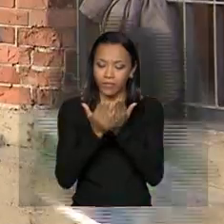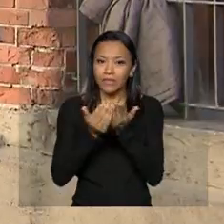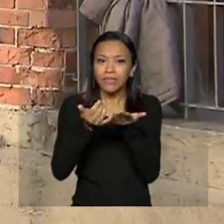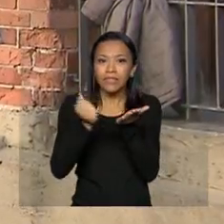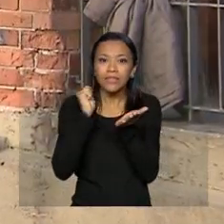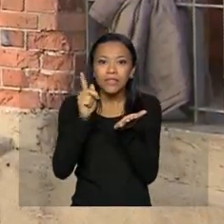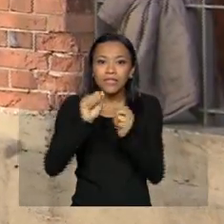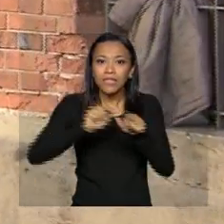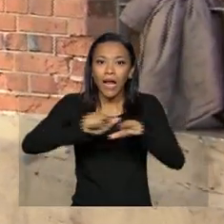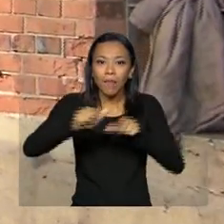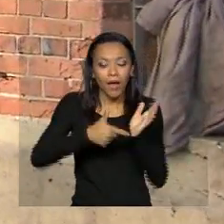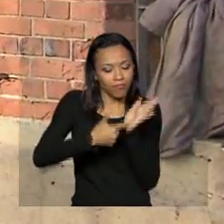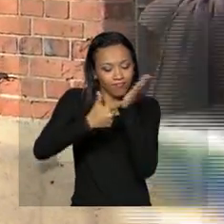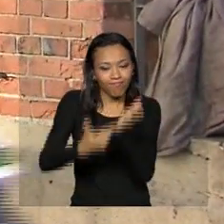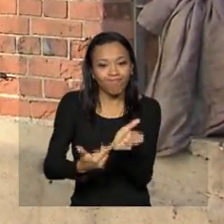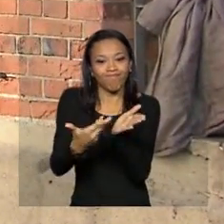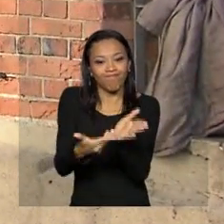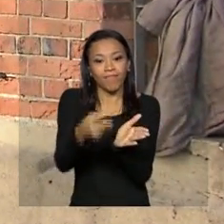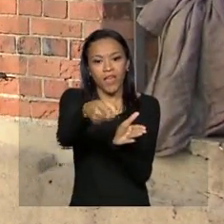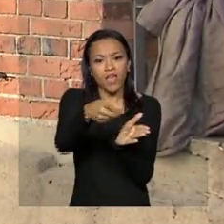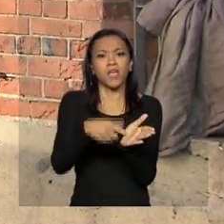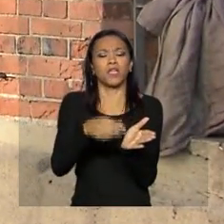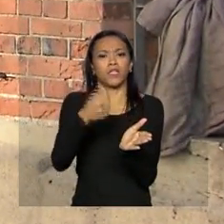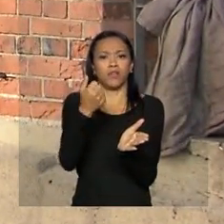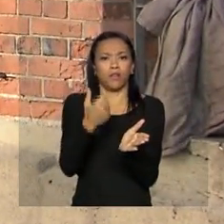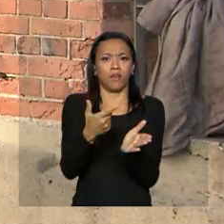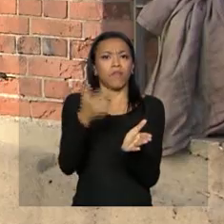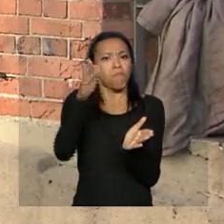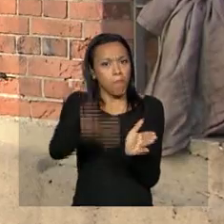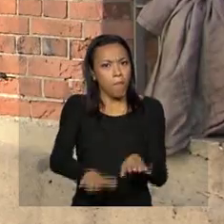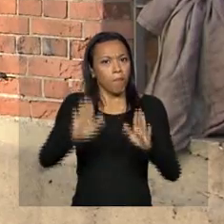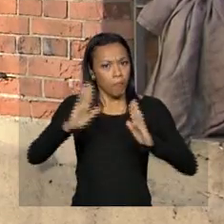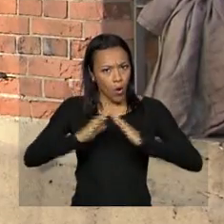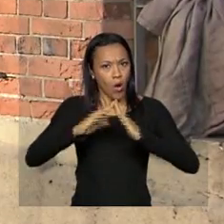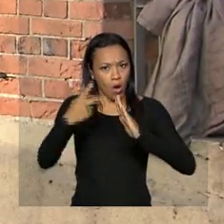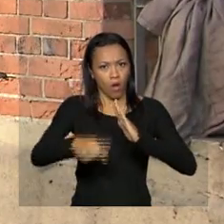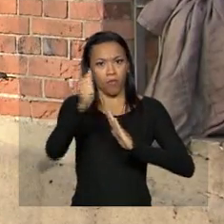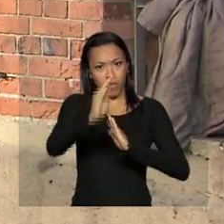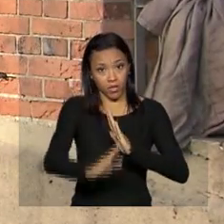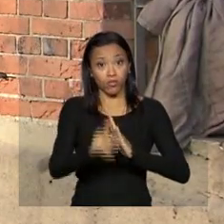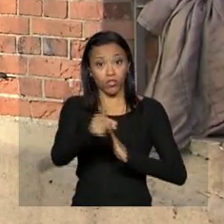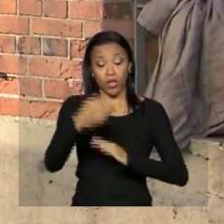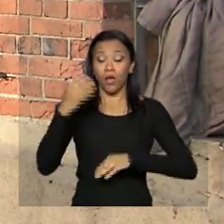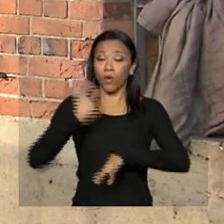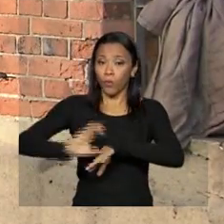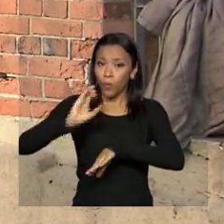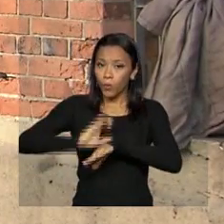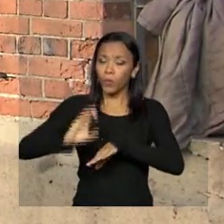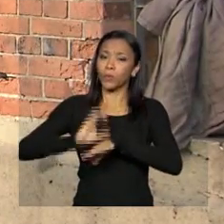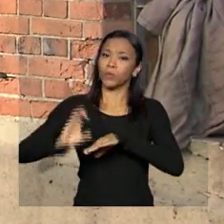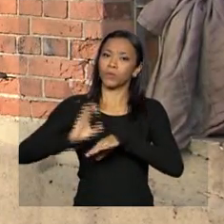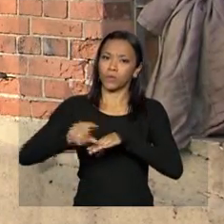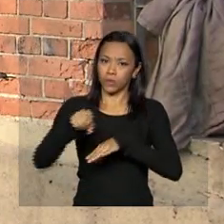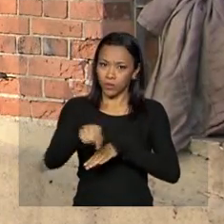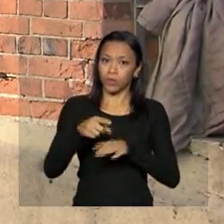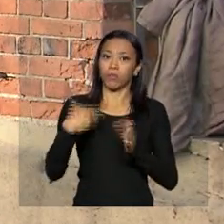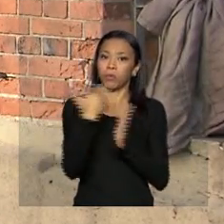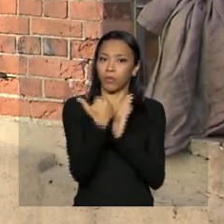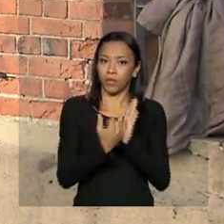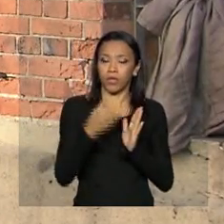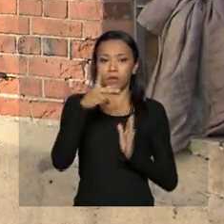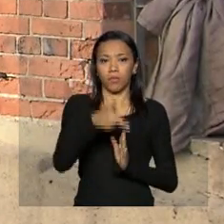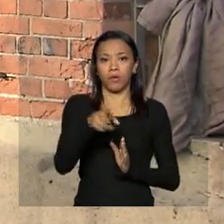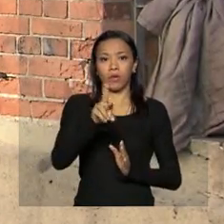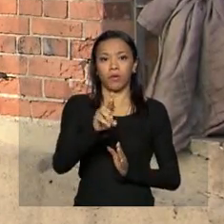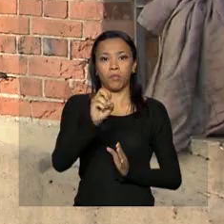Faz 4 anos que o haitiano Jean mora no Brasil. Já fez até curso de qualificação profissional pelo Pronatec.